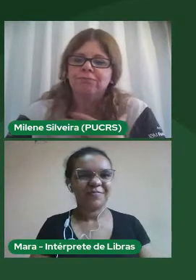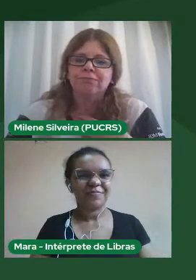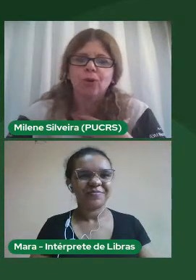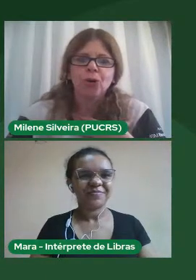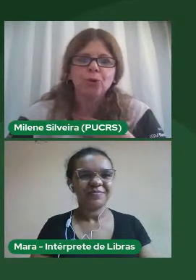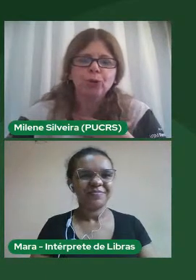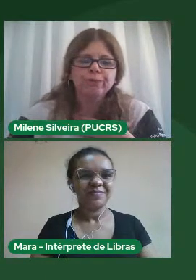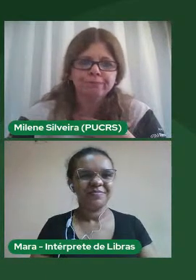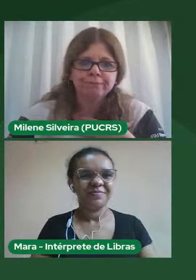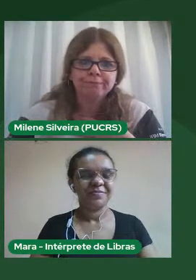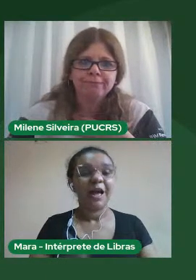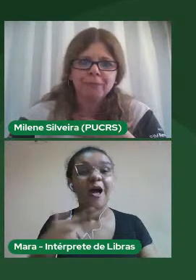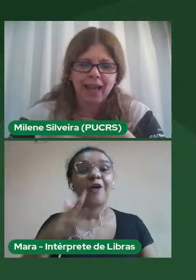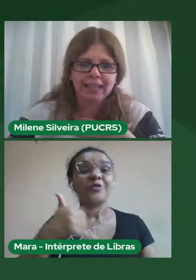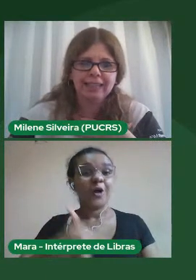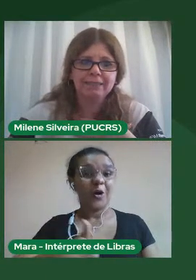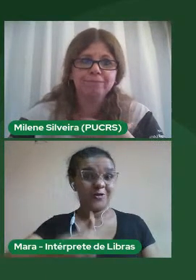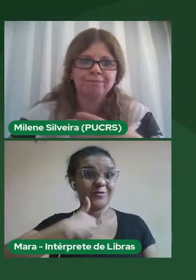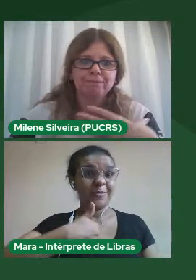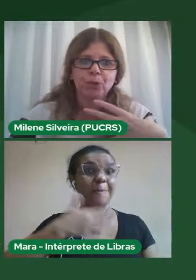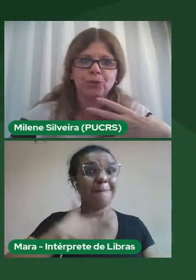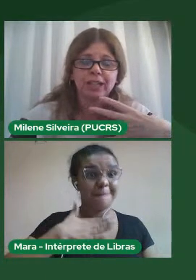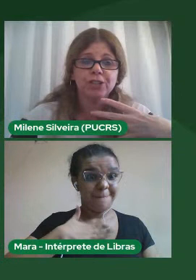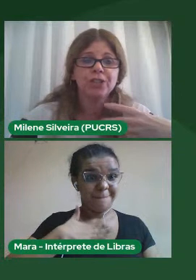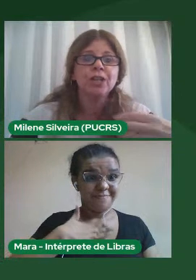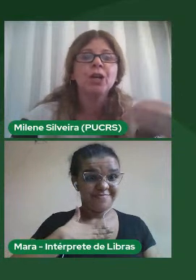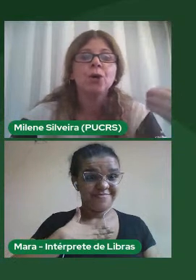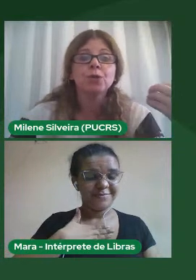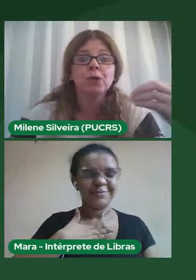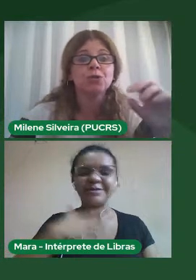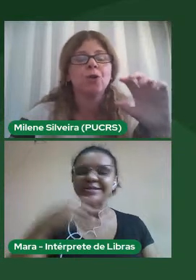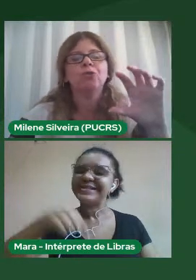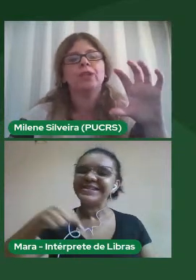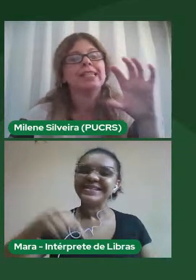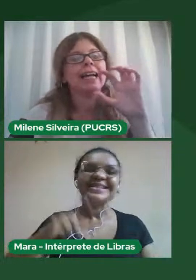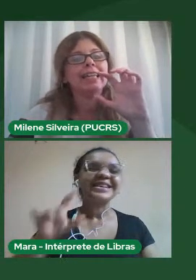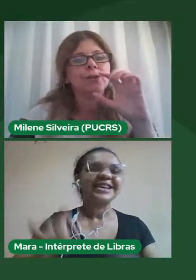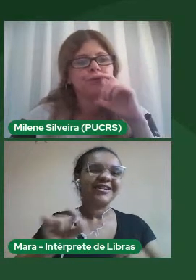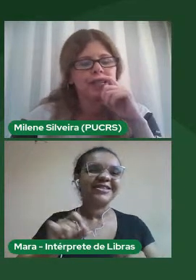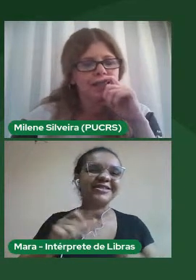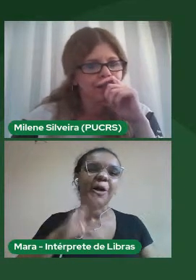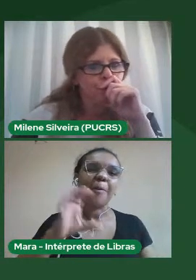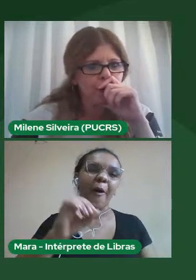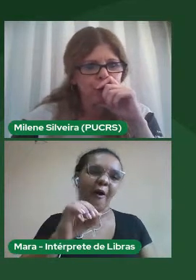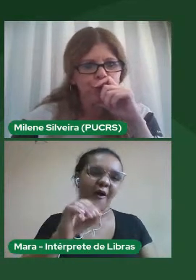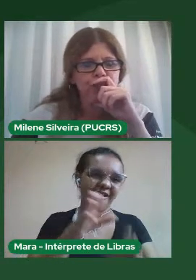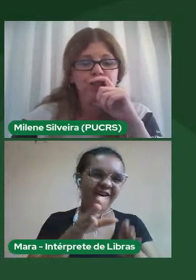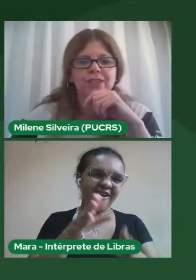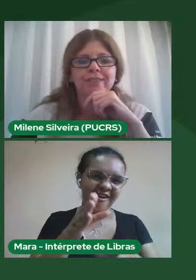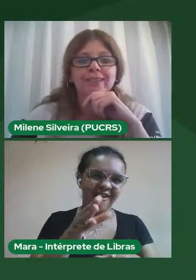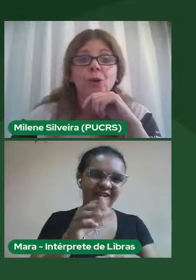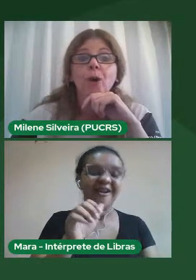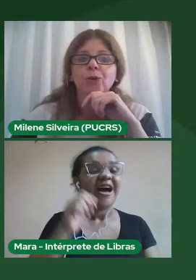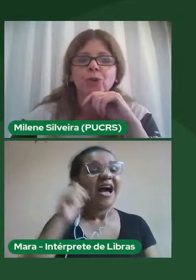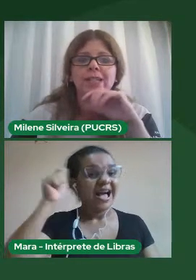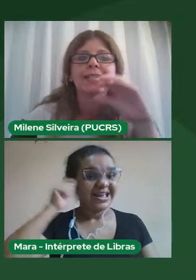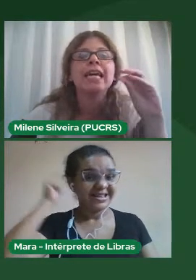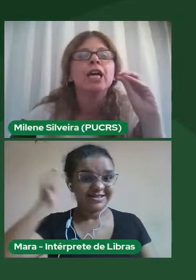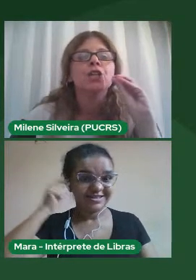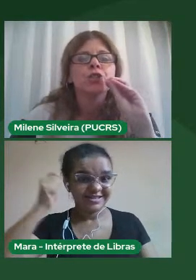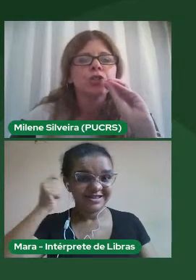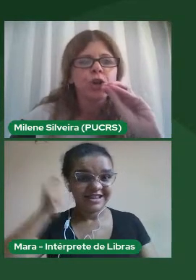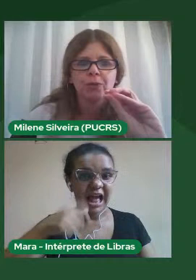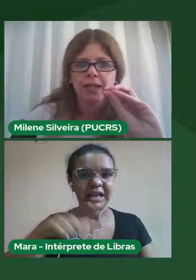Outro orgulho aqui, muito grande, os meus coautores. Aqui eu fiz uma nuvem de